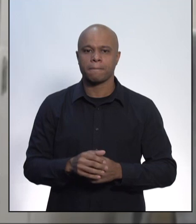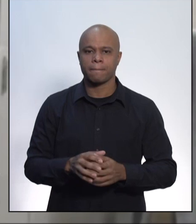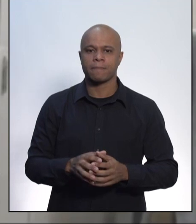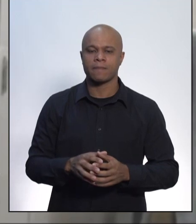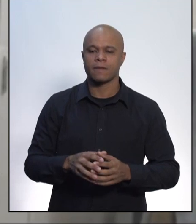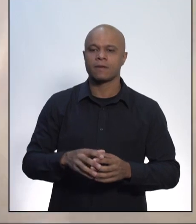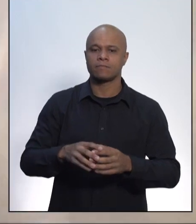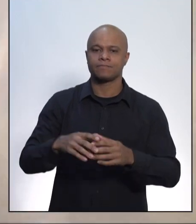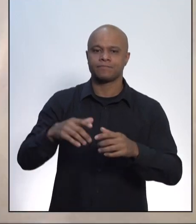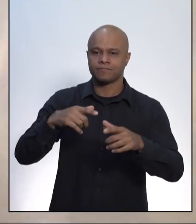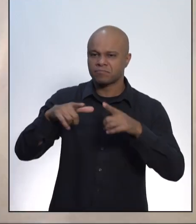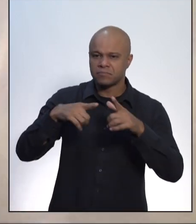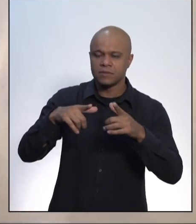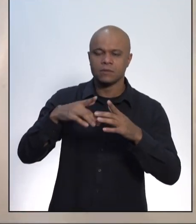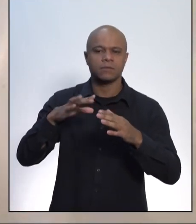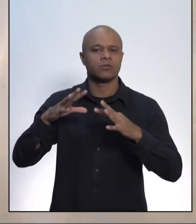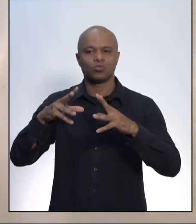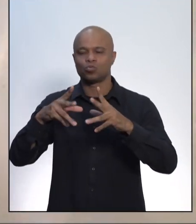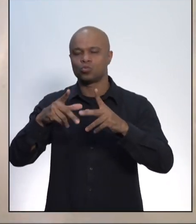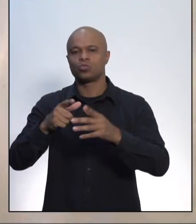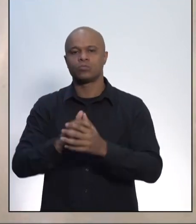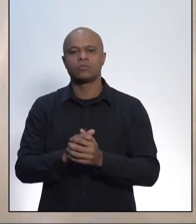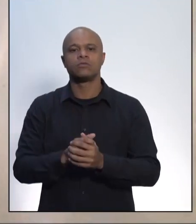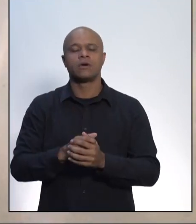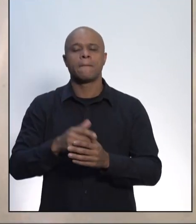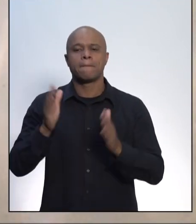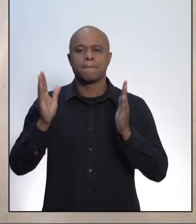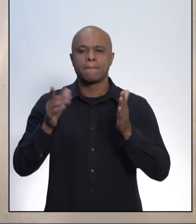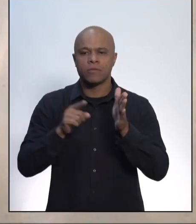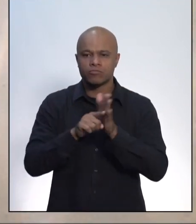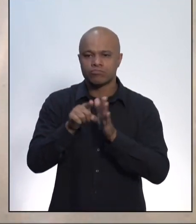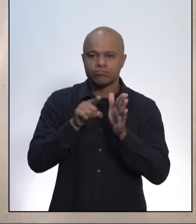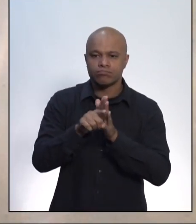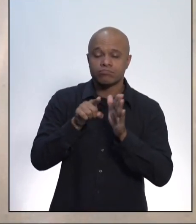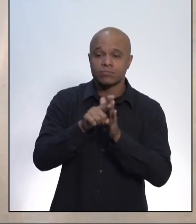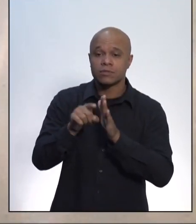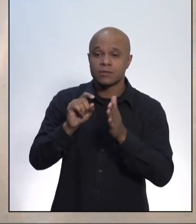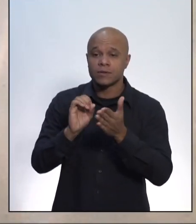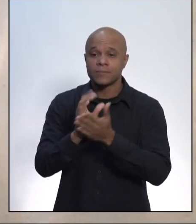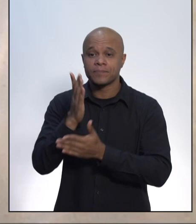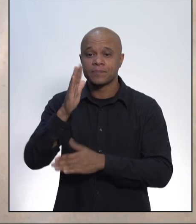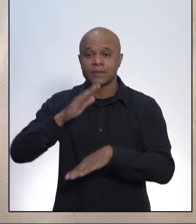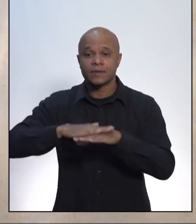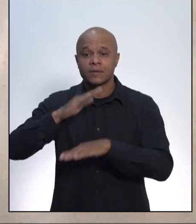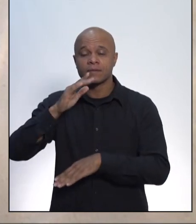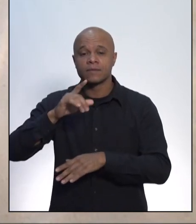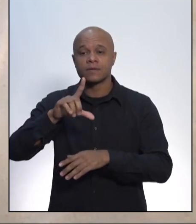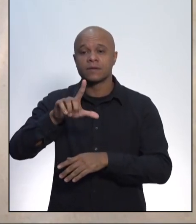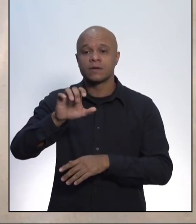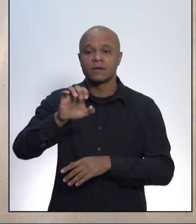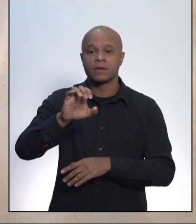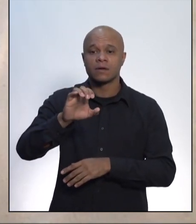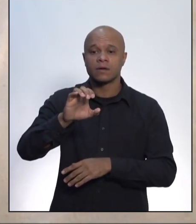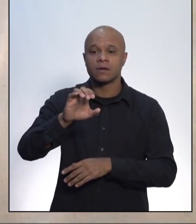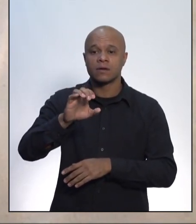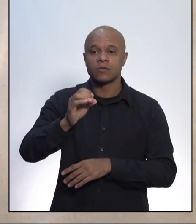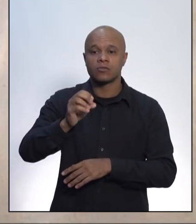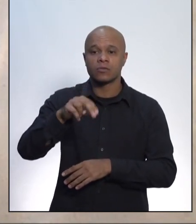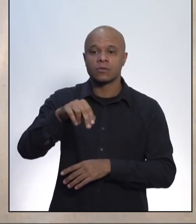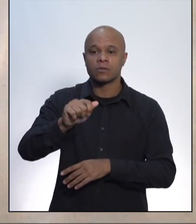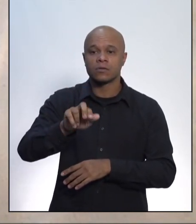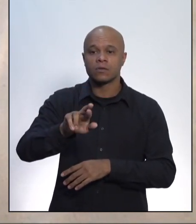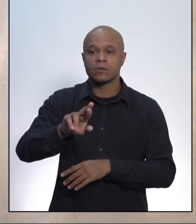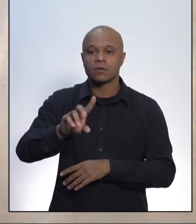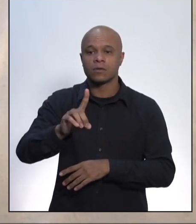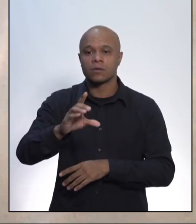vídeos, exercícios e tudo mais. Só voltando aqui às perguntas, que já estão aparecendo mais, o Leonardo, acho que a gente respondeu